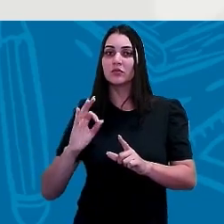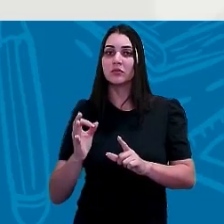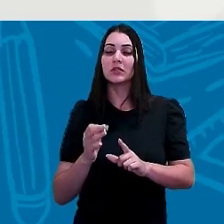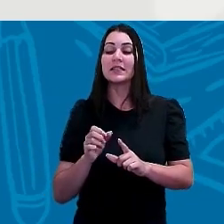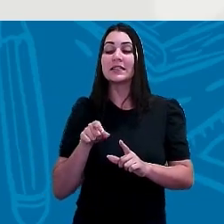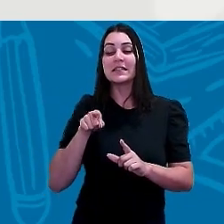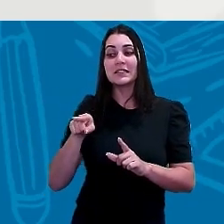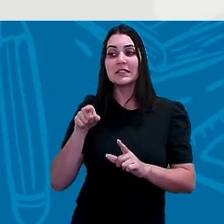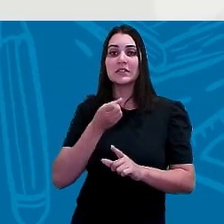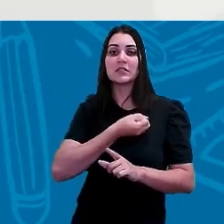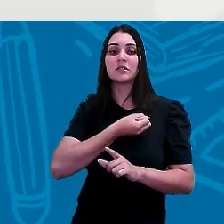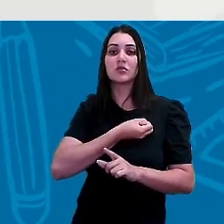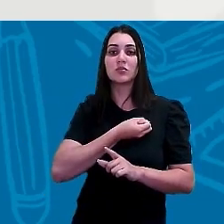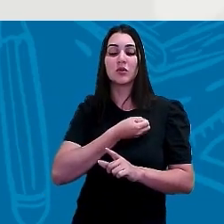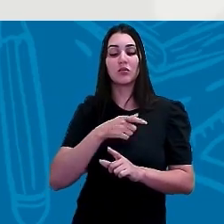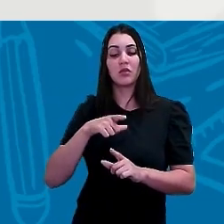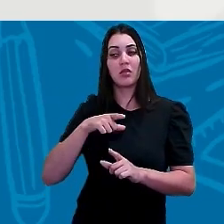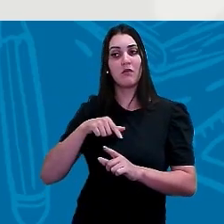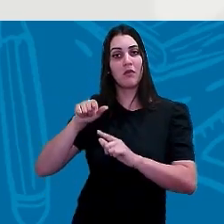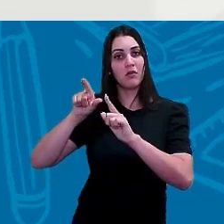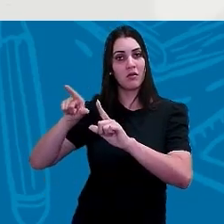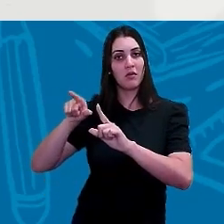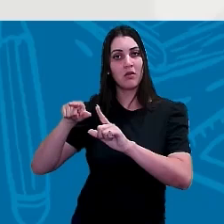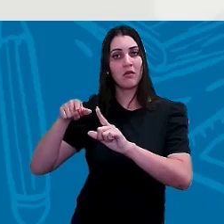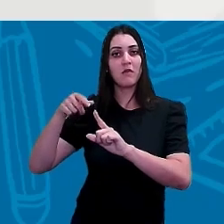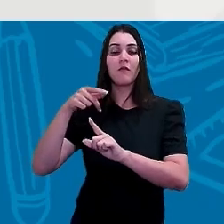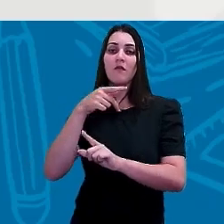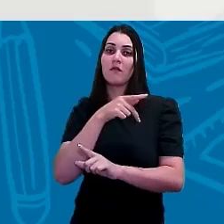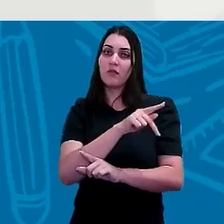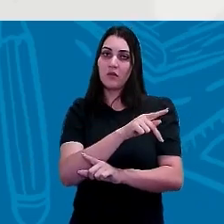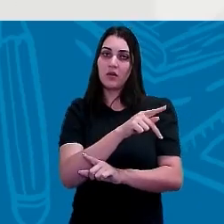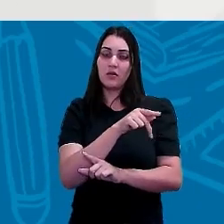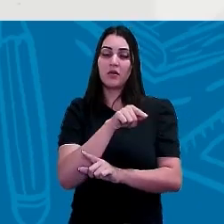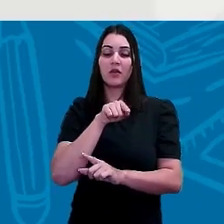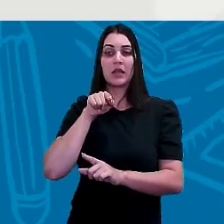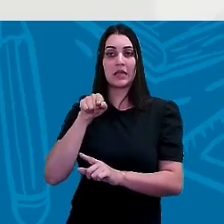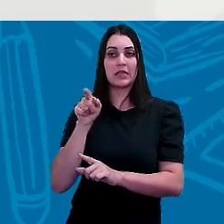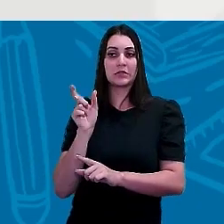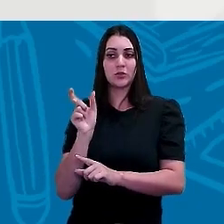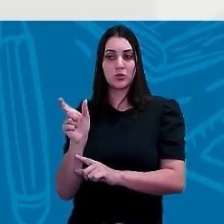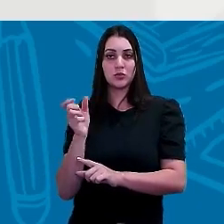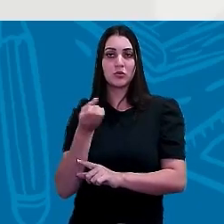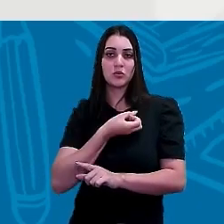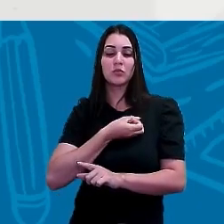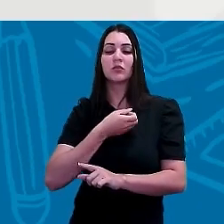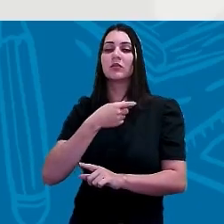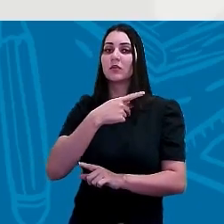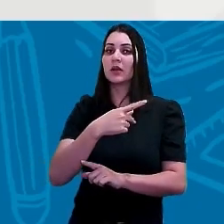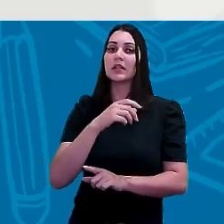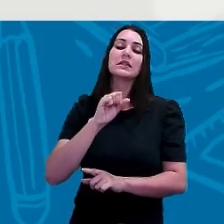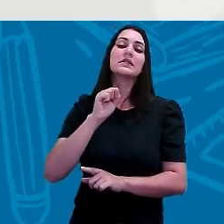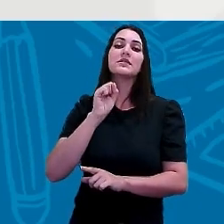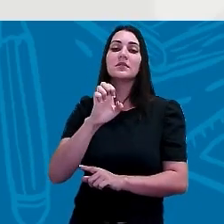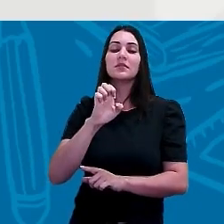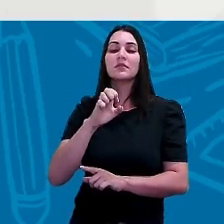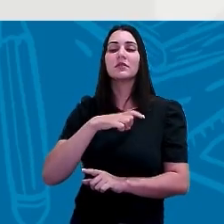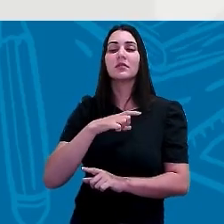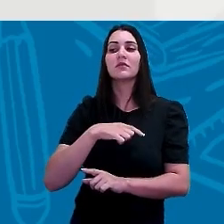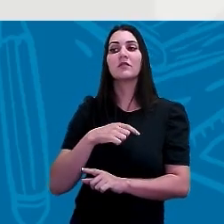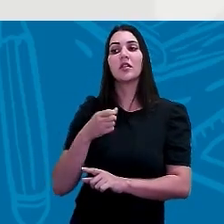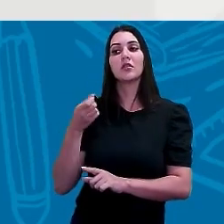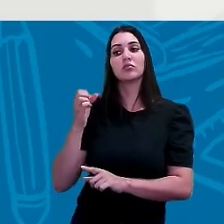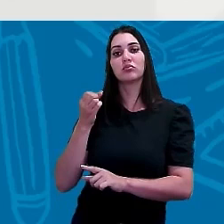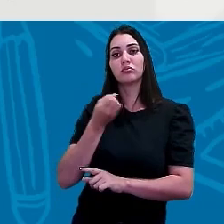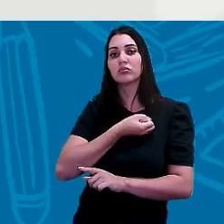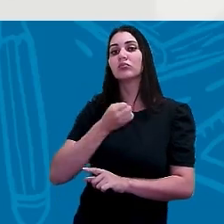Se esse número que estiver aí for par, esse número é par. Se tiver aí um número ímpar, esse